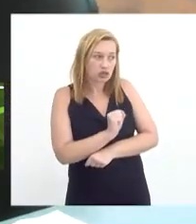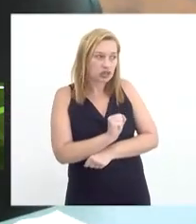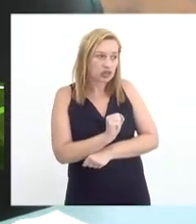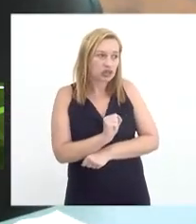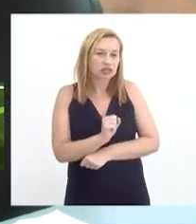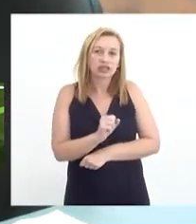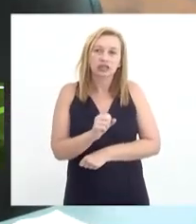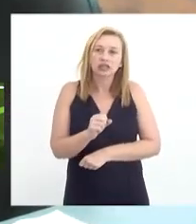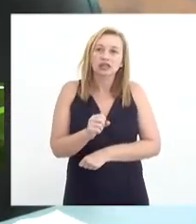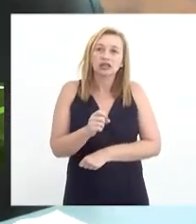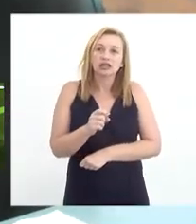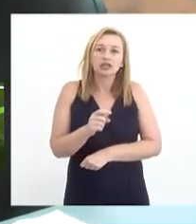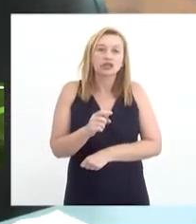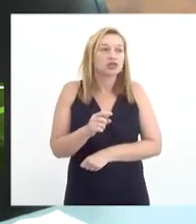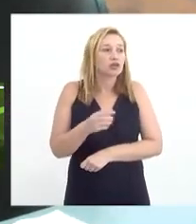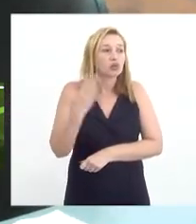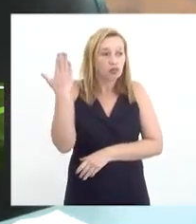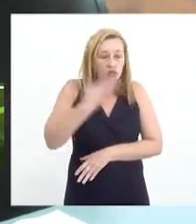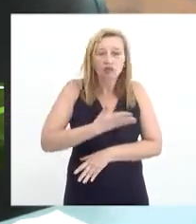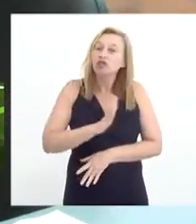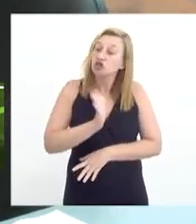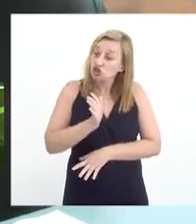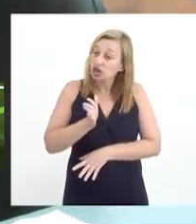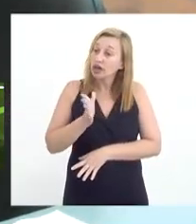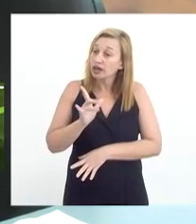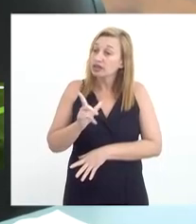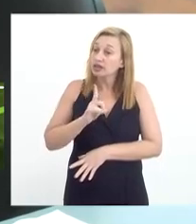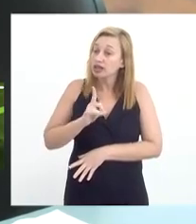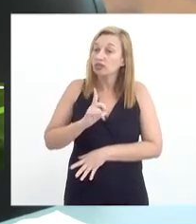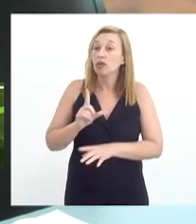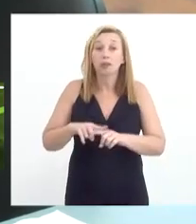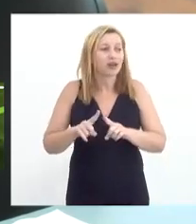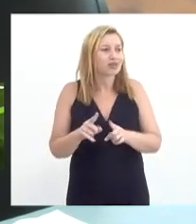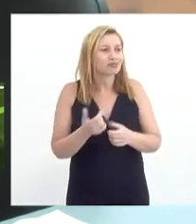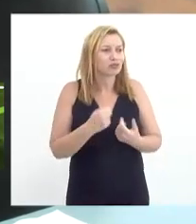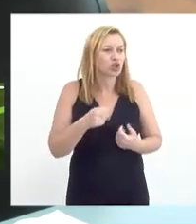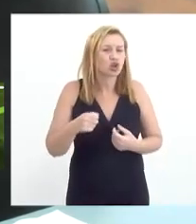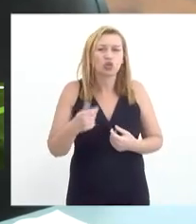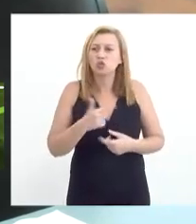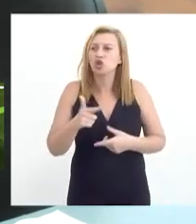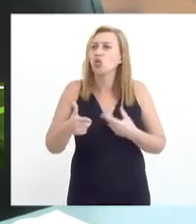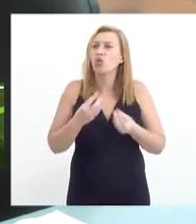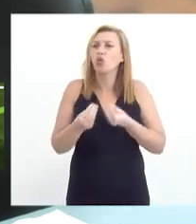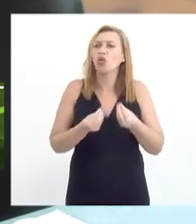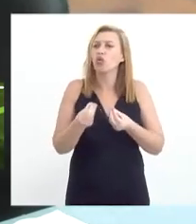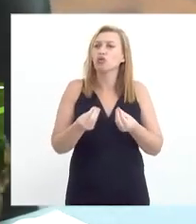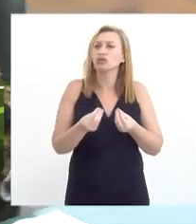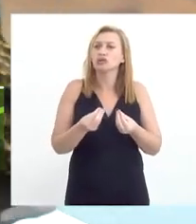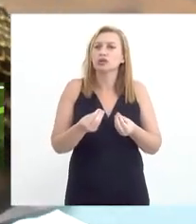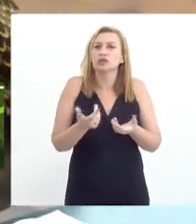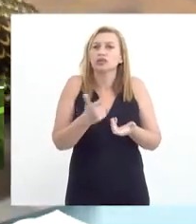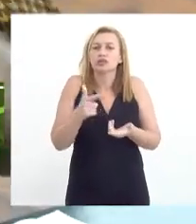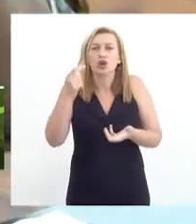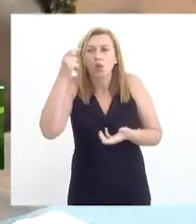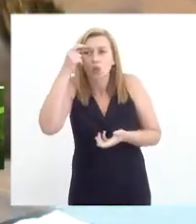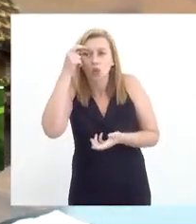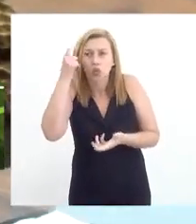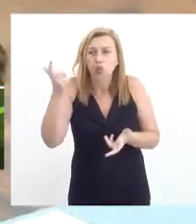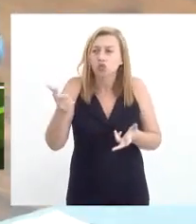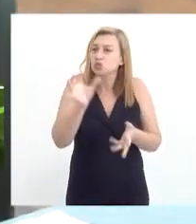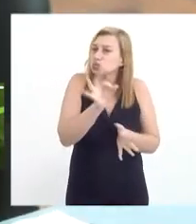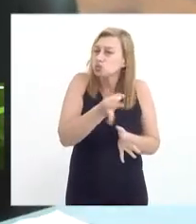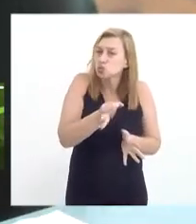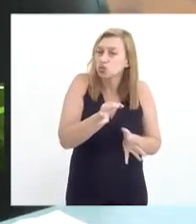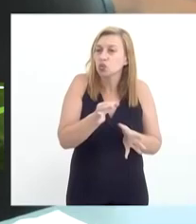Constatar O que a gente Já constatou Mas não dá Para que a gente Não tenha Minimamente Ciência De que se de